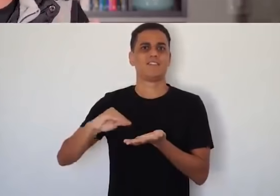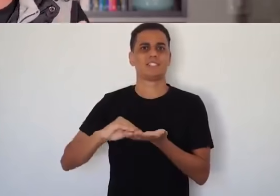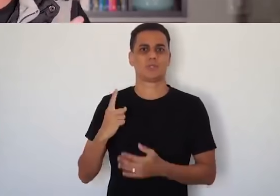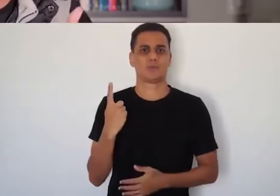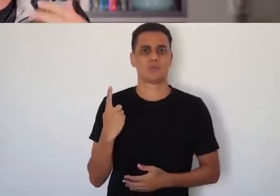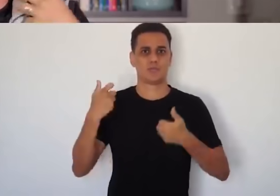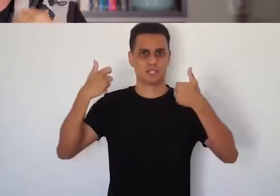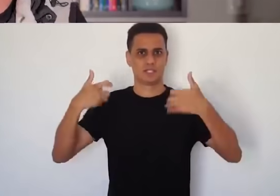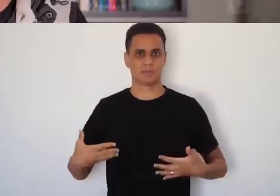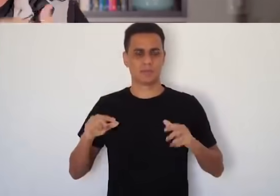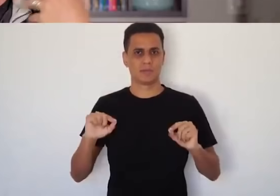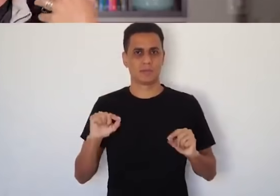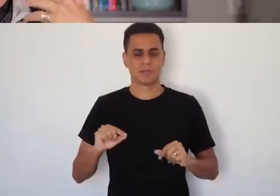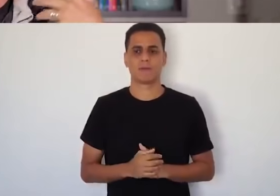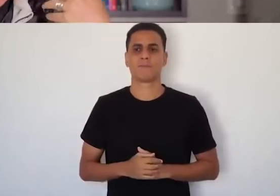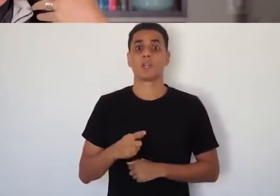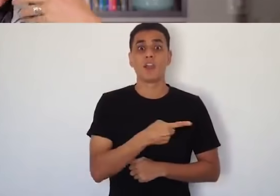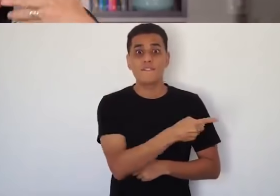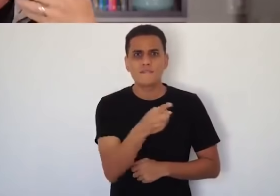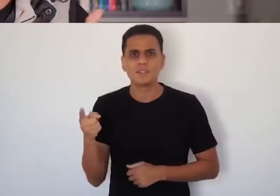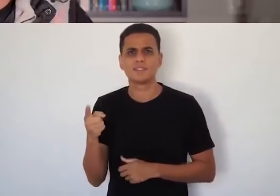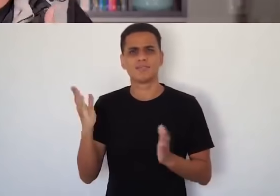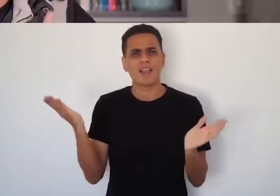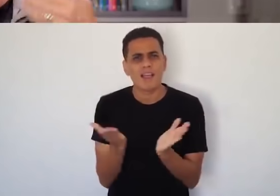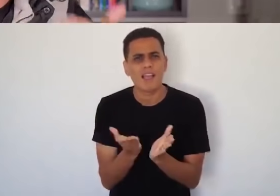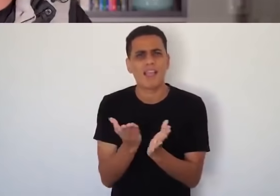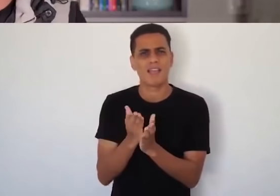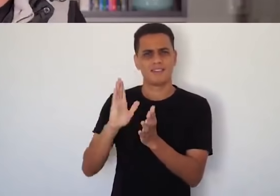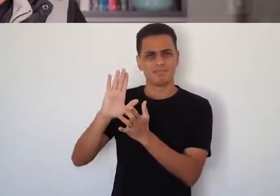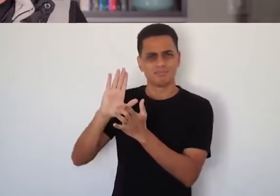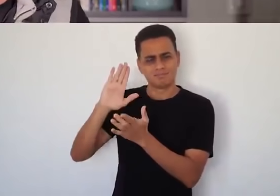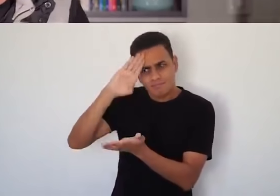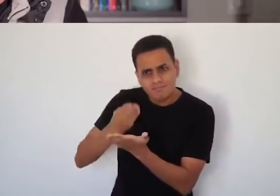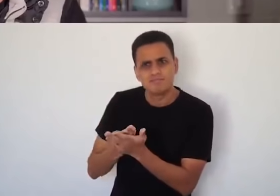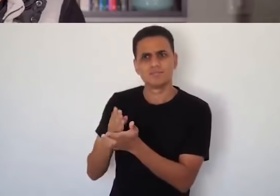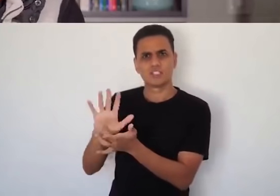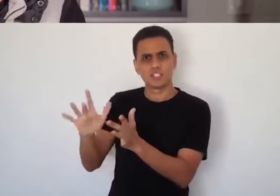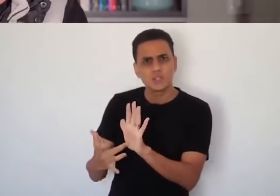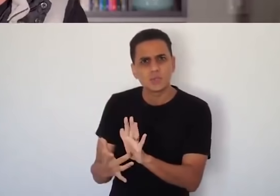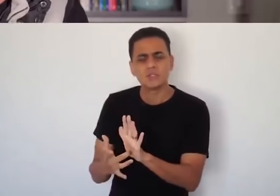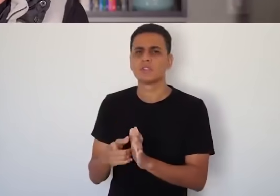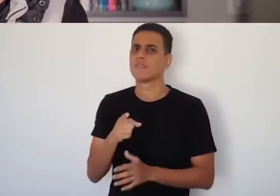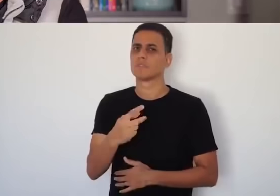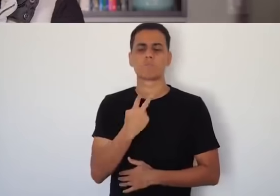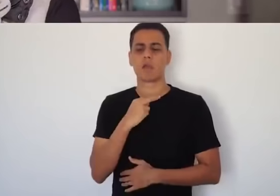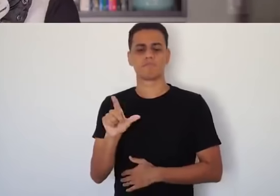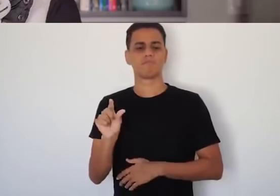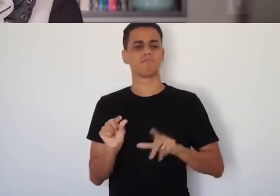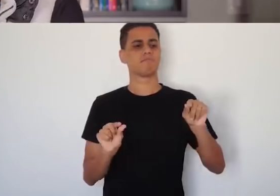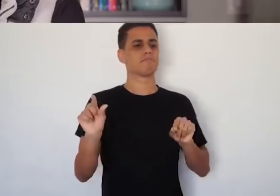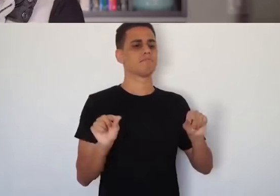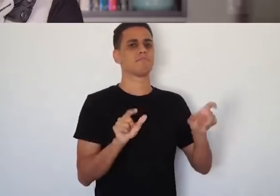vestia, pelos anéis, pelas características externas, e o pobre era